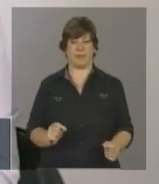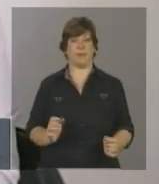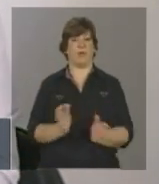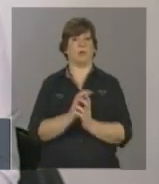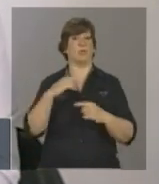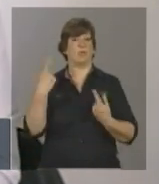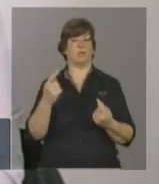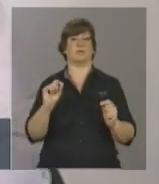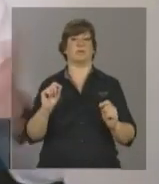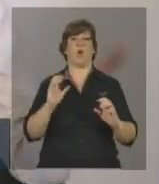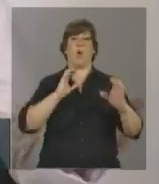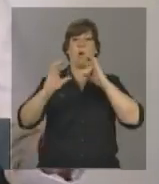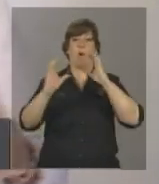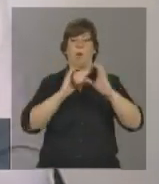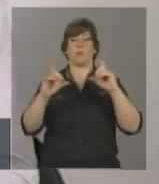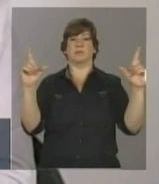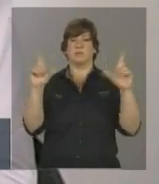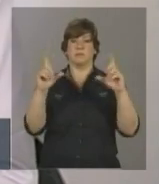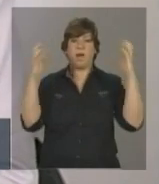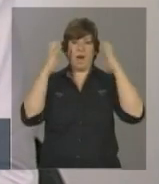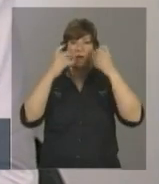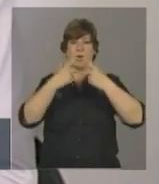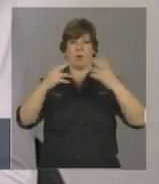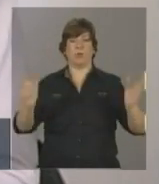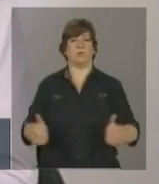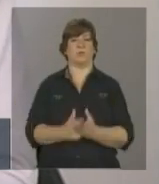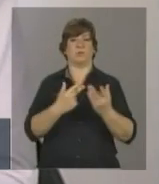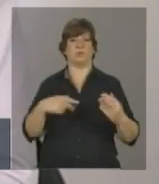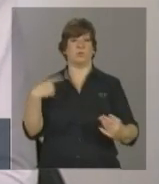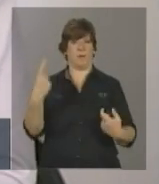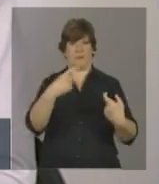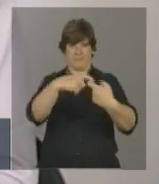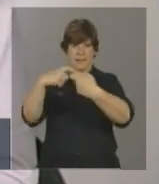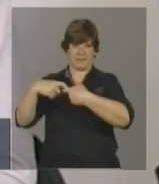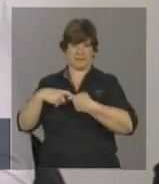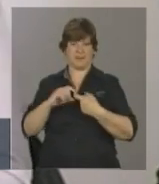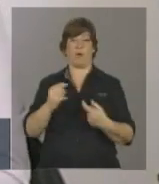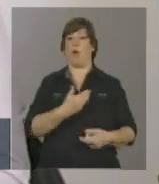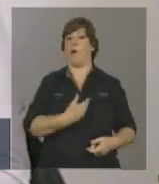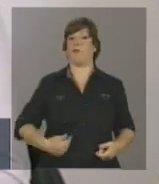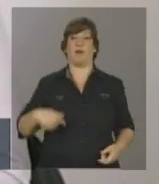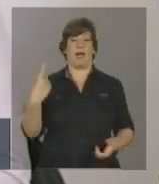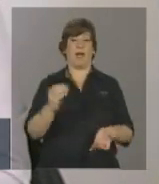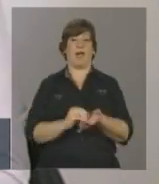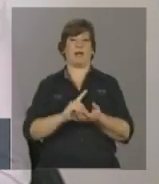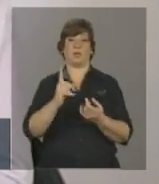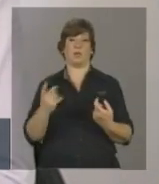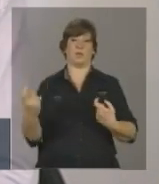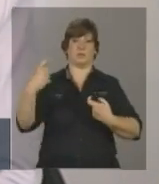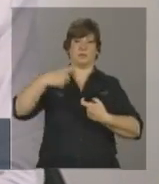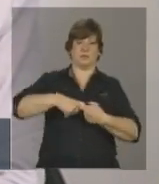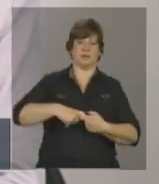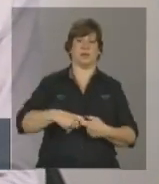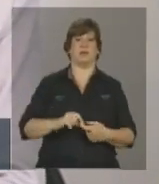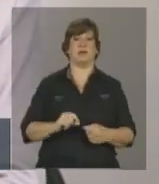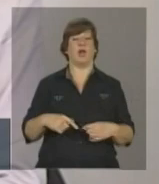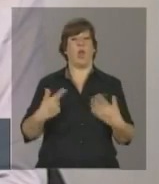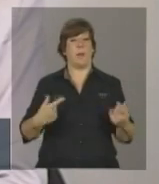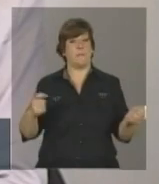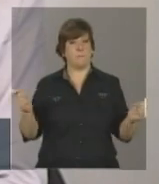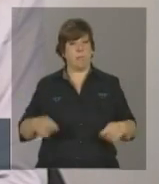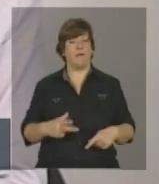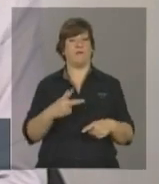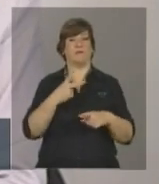comunicação, aos parceiros, aos governos que ainda não integram, para que possamos